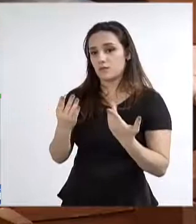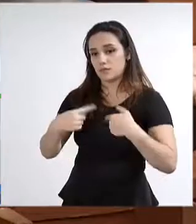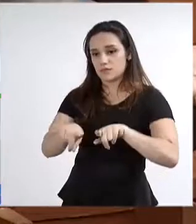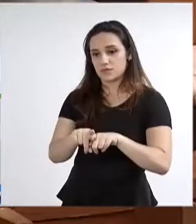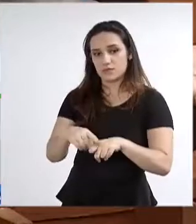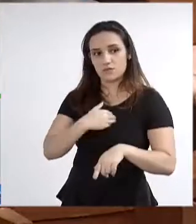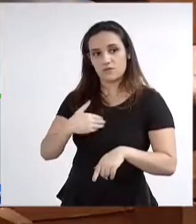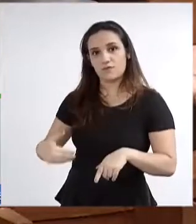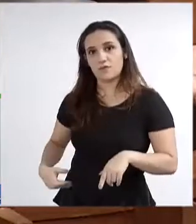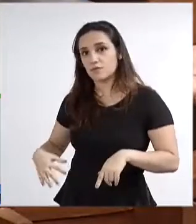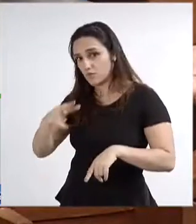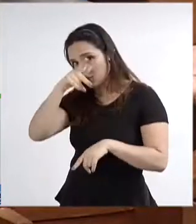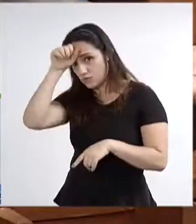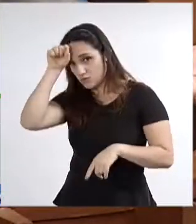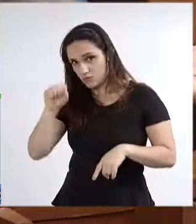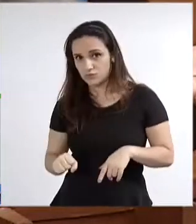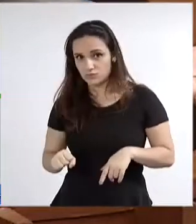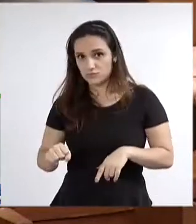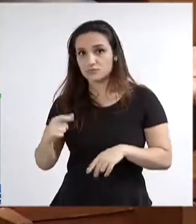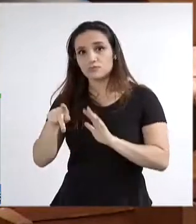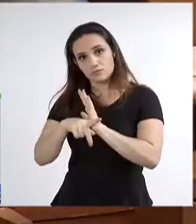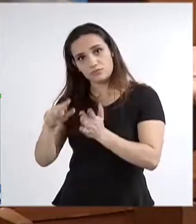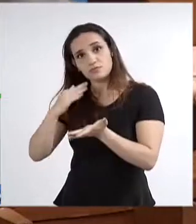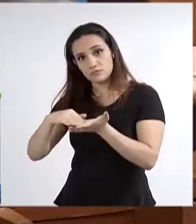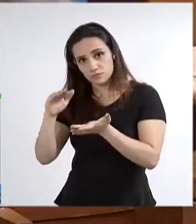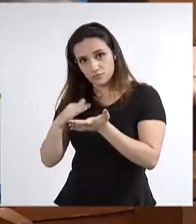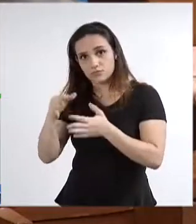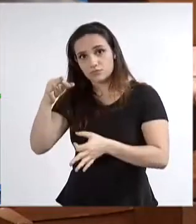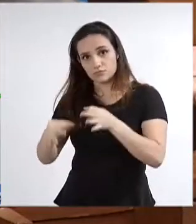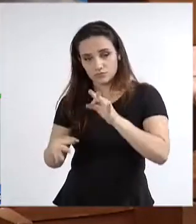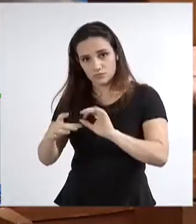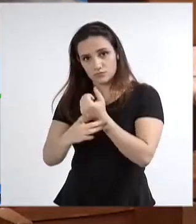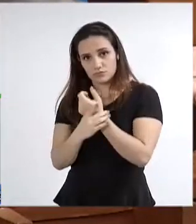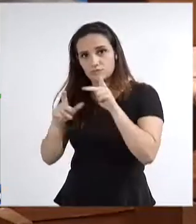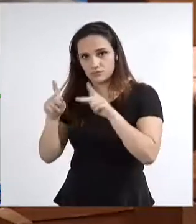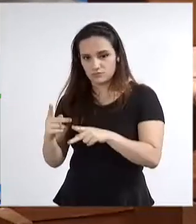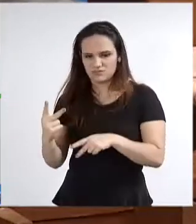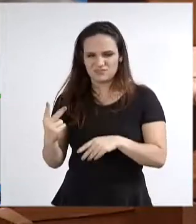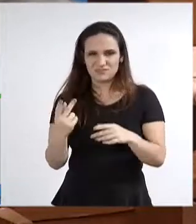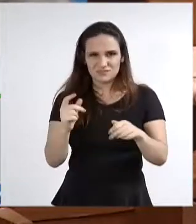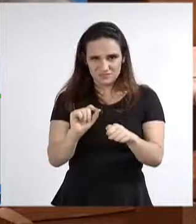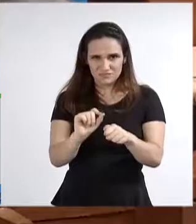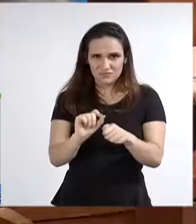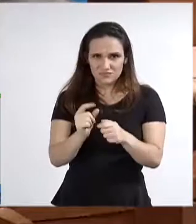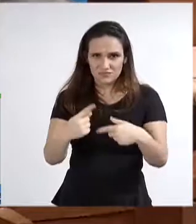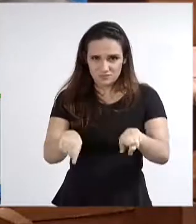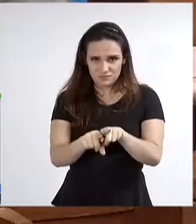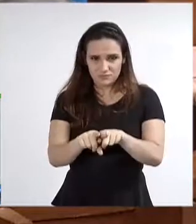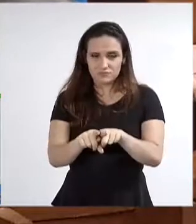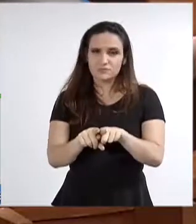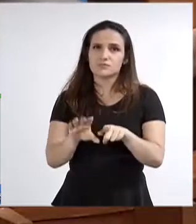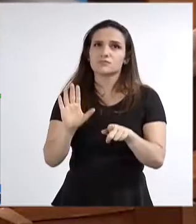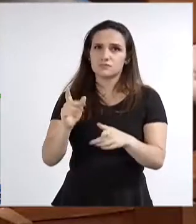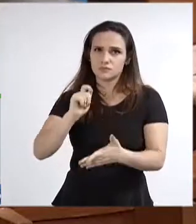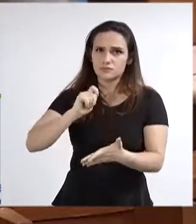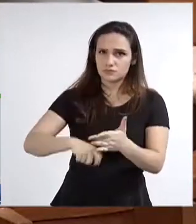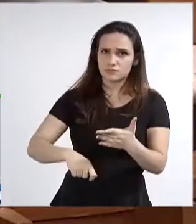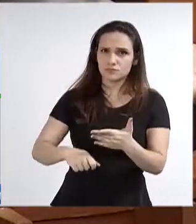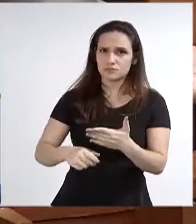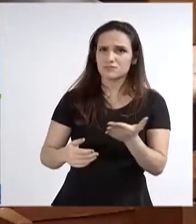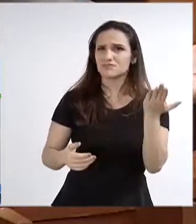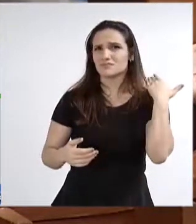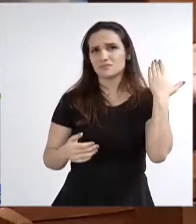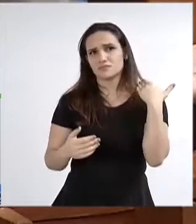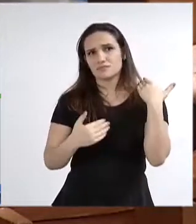do Sul, através da Secretaria de Justiça e Segurança Pública. Esse convênio, ele foi assinado ainda no